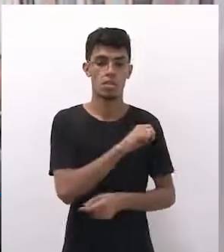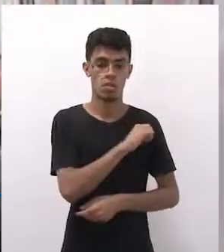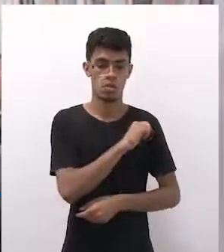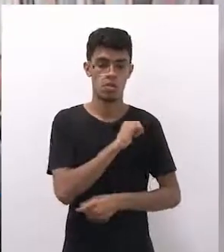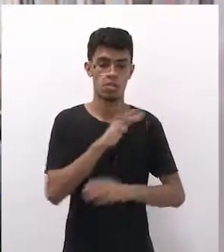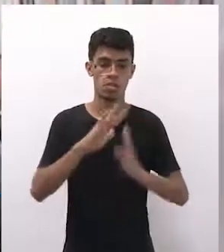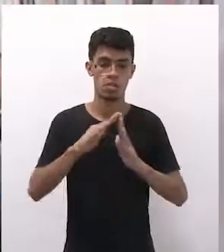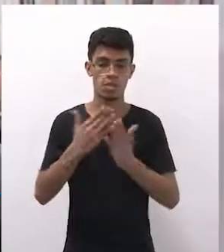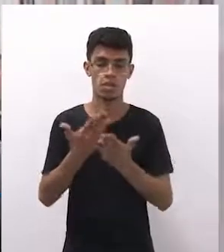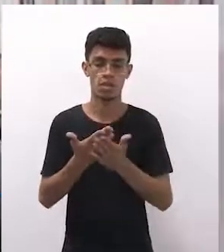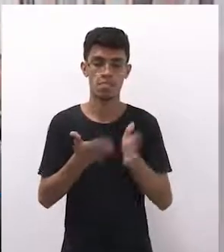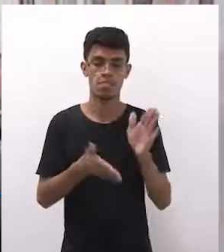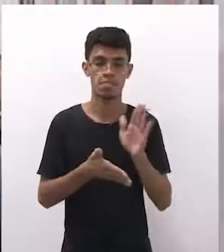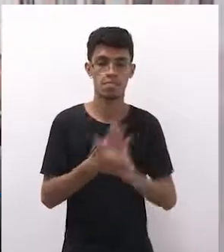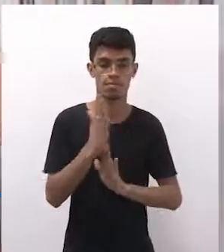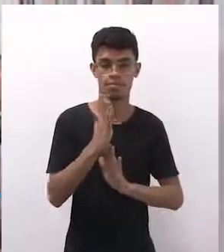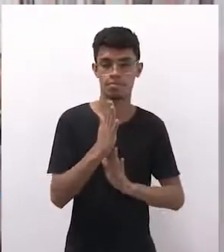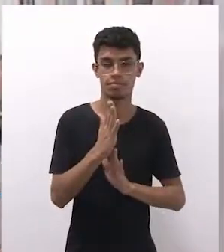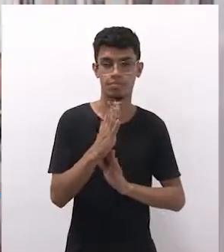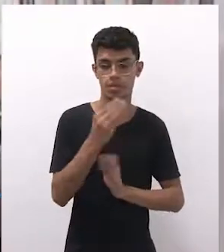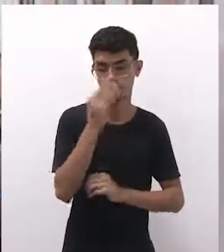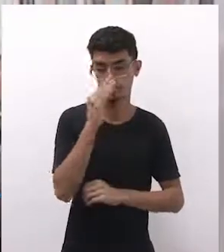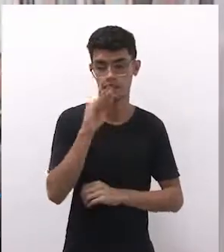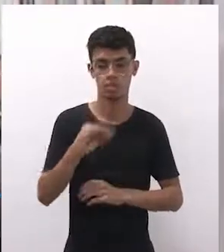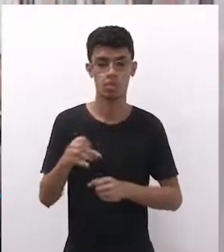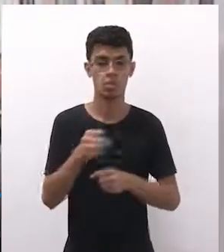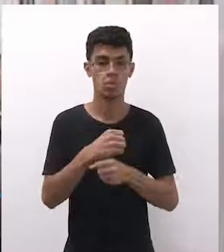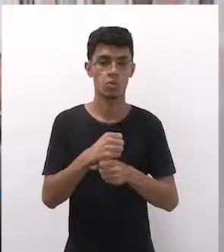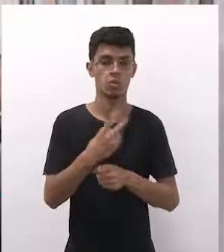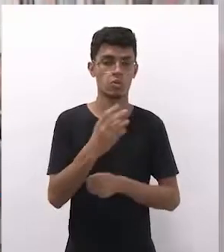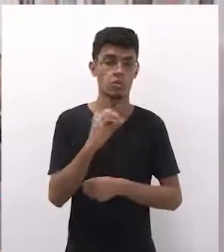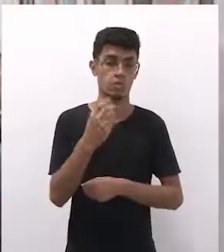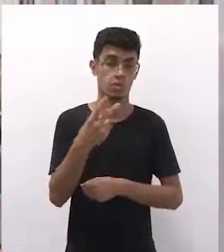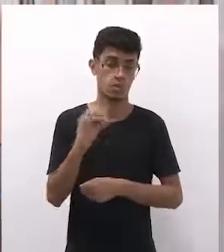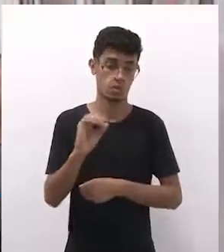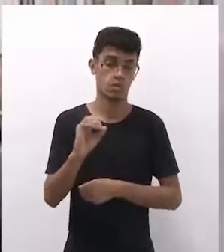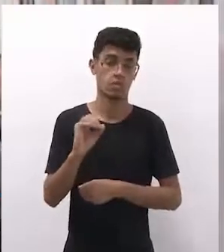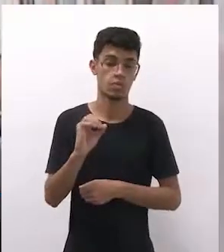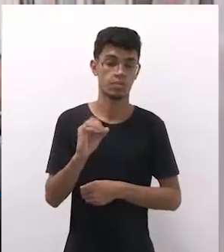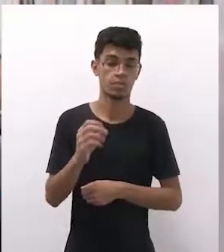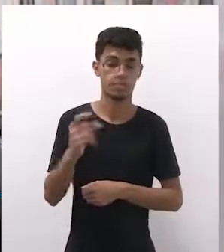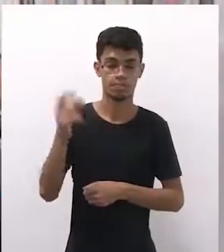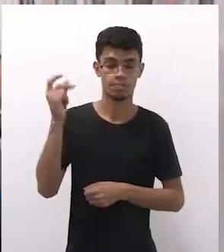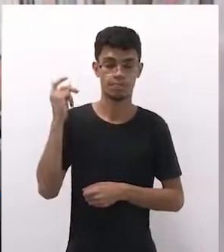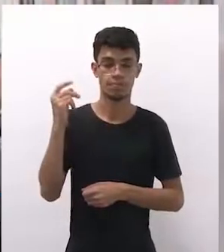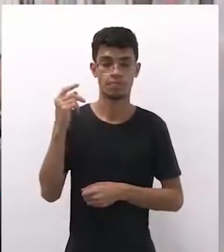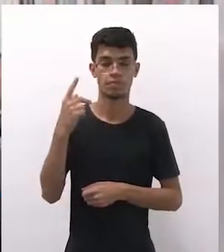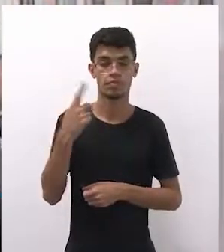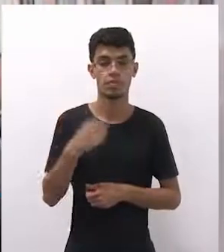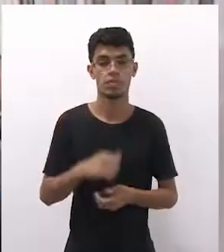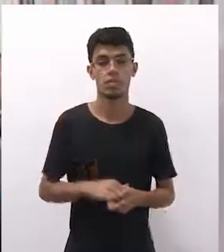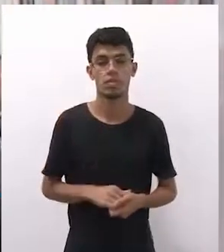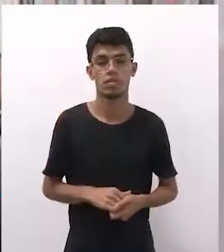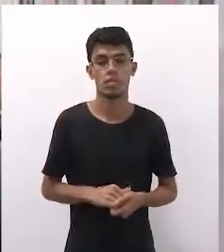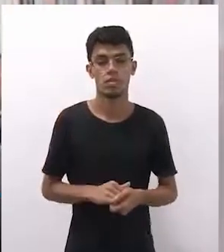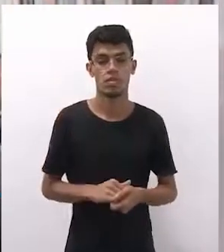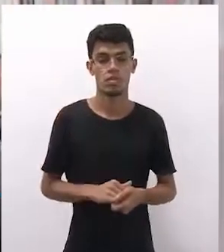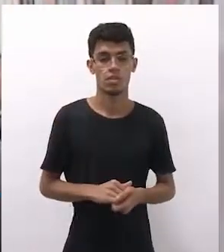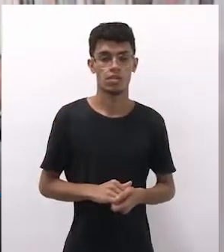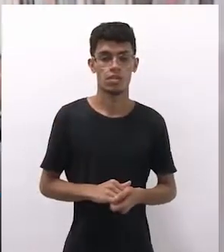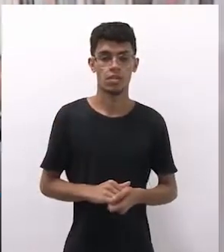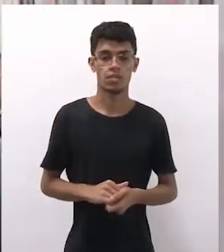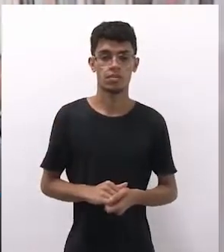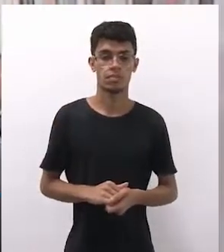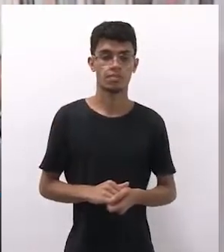né, das aulas, né? Desde o ano passado, na verdade, né? Por conta da questão do agravamento, né?